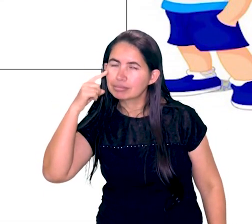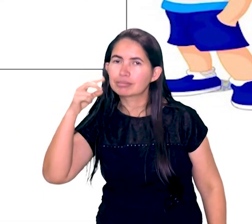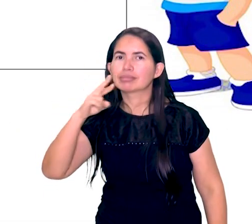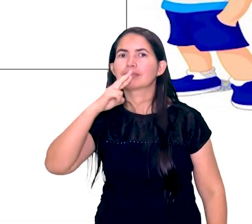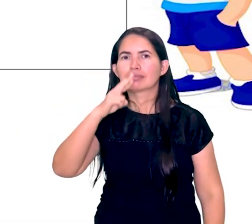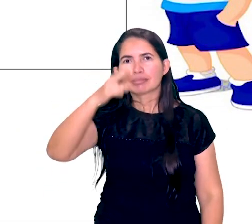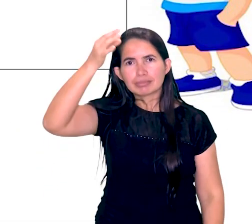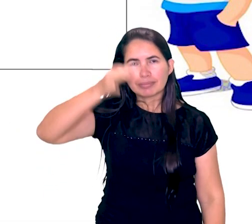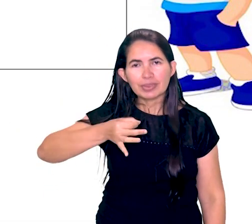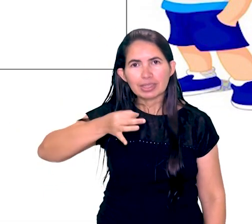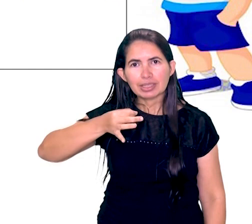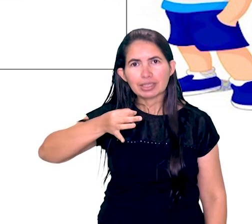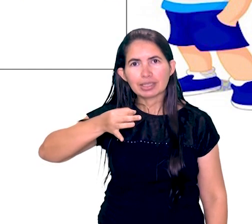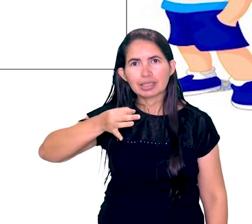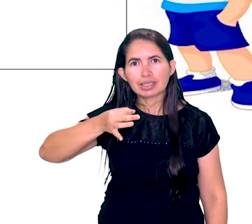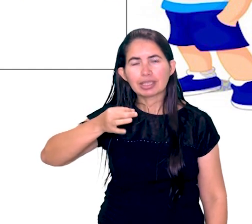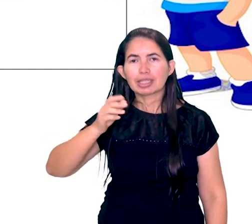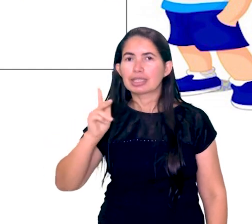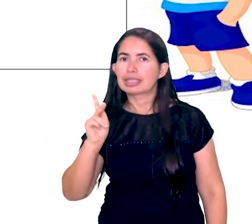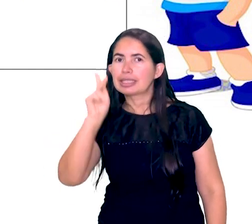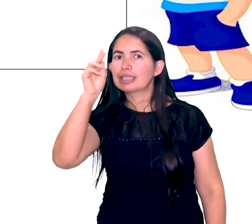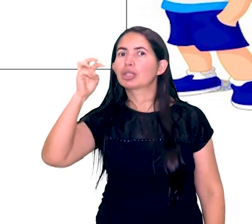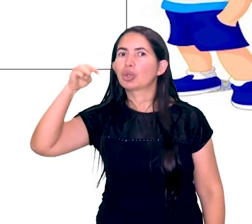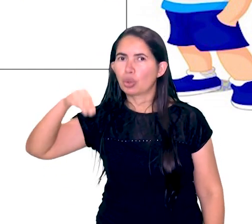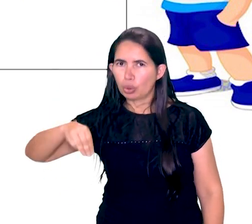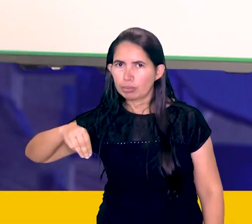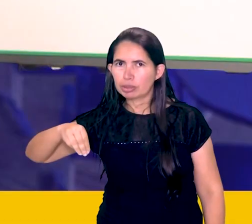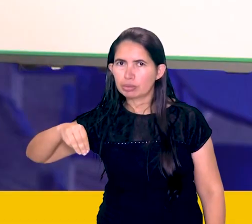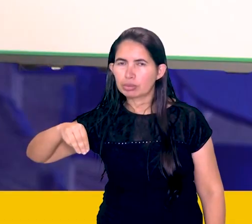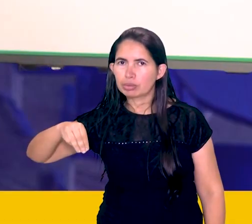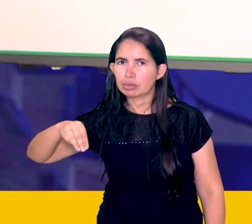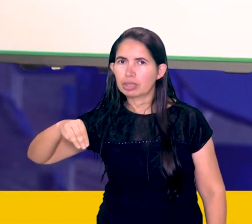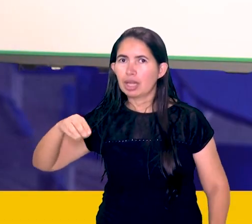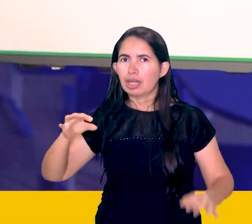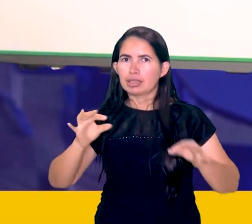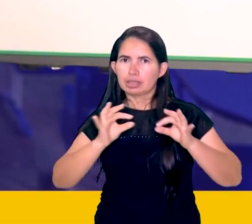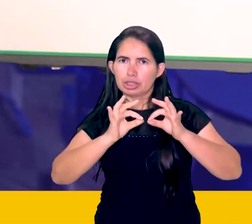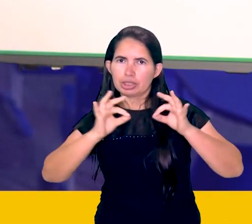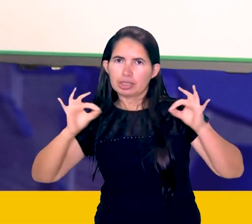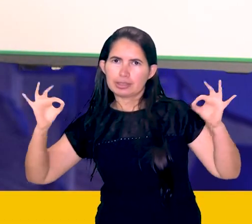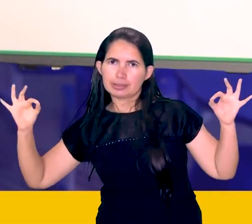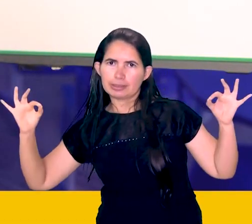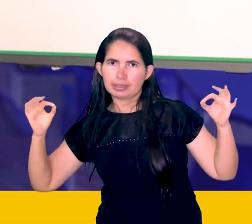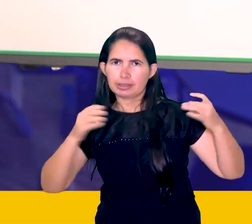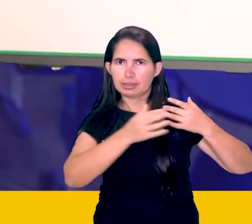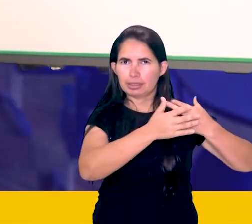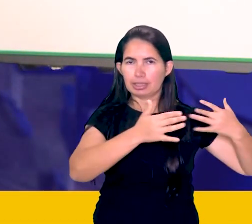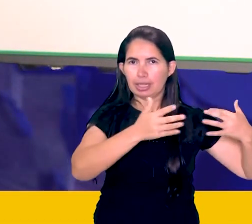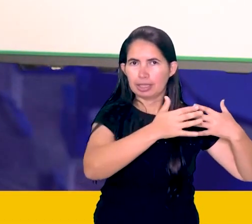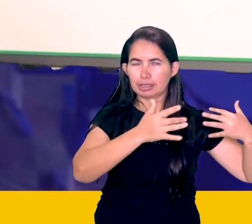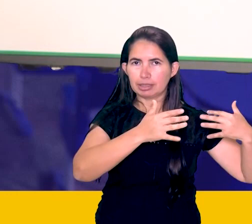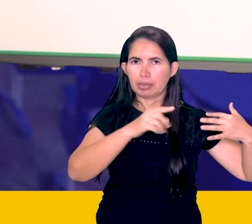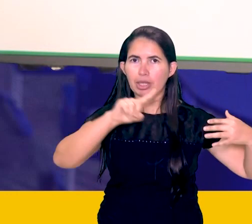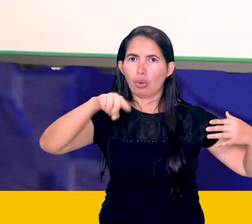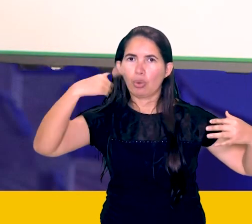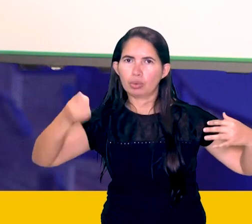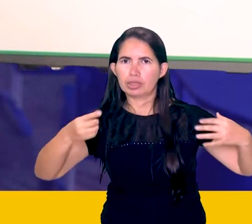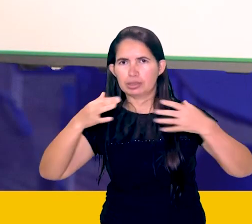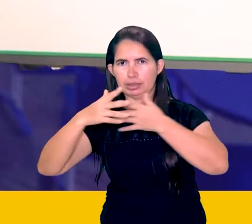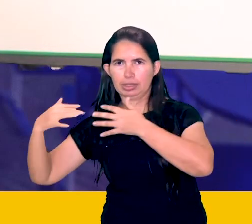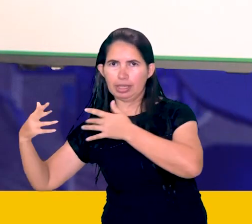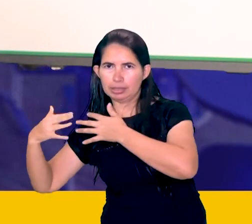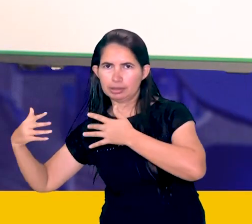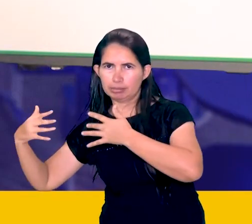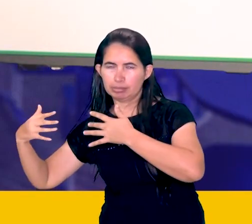Exatamente, a resposta correta é quilômetros, devido à distância de uma cidade para